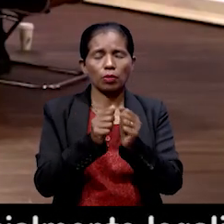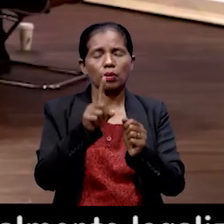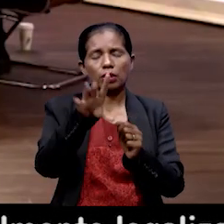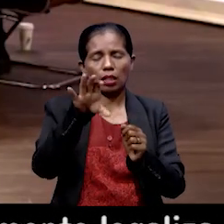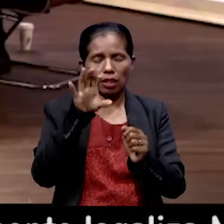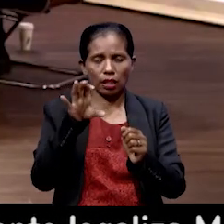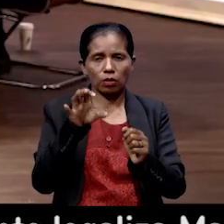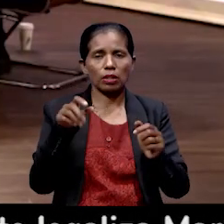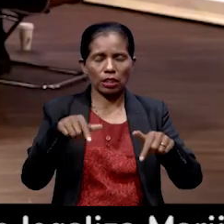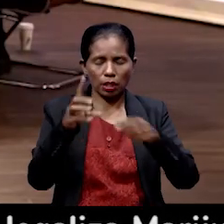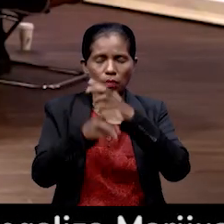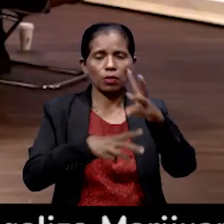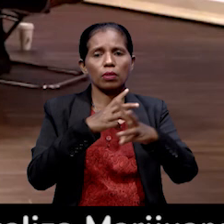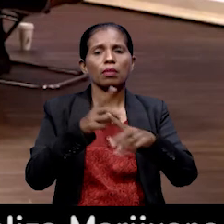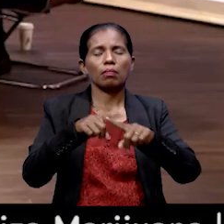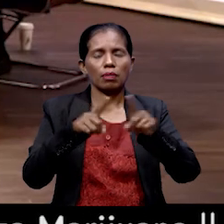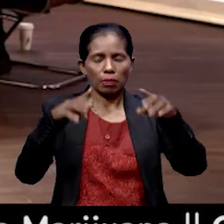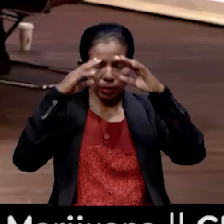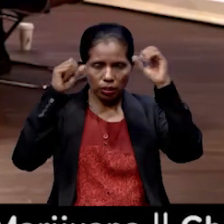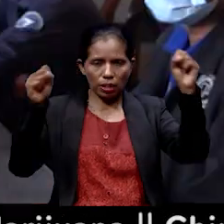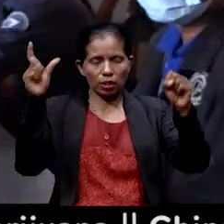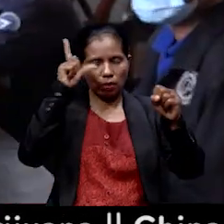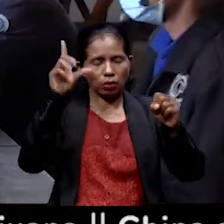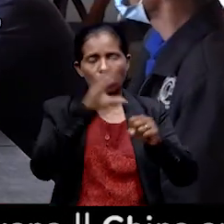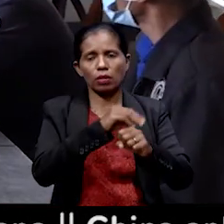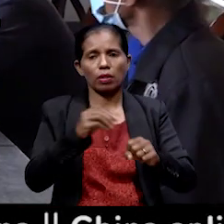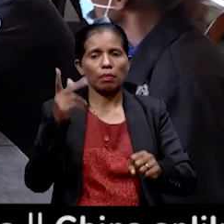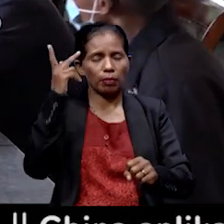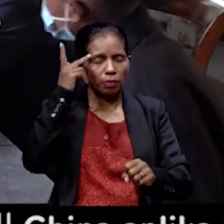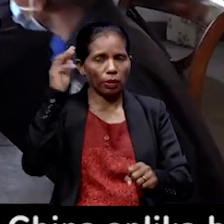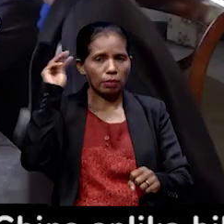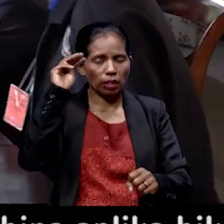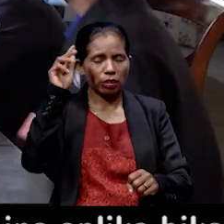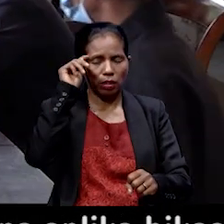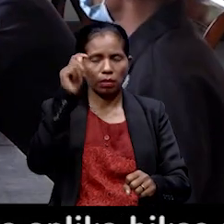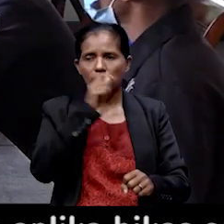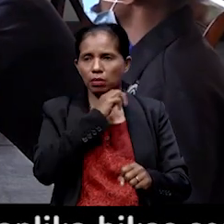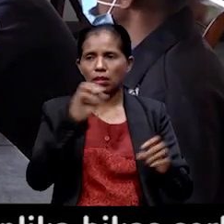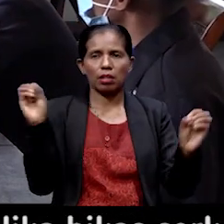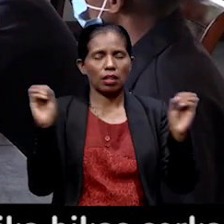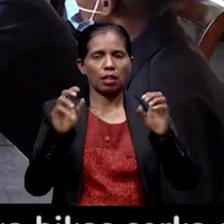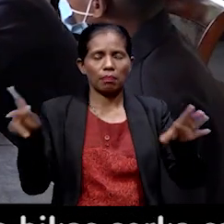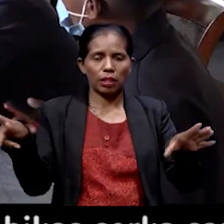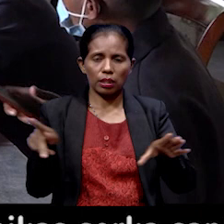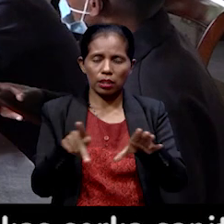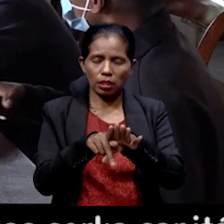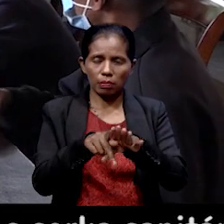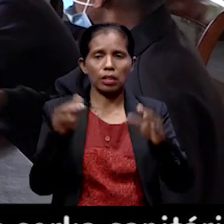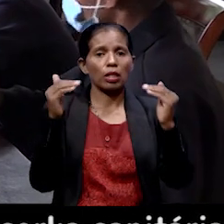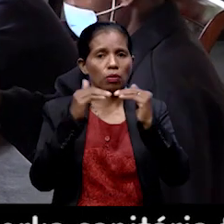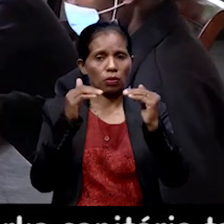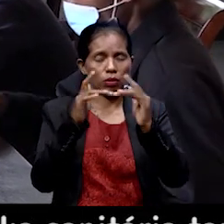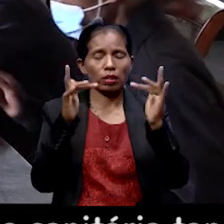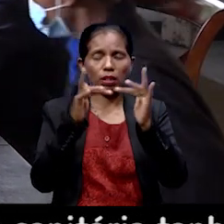Presidente Repubblica Francisco Guterres Lolo, o Primeiro Ministro, Tauro Matandruac, la marca Presença e Encontro Virtual Refere,